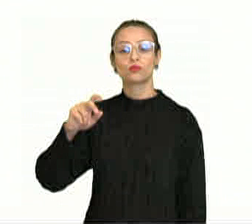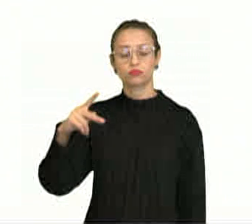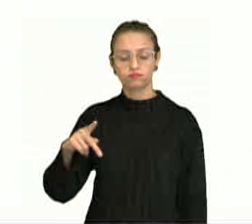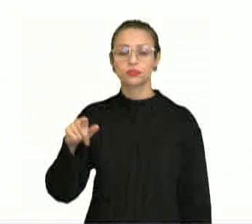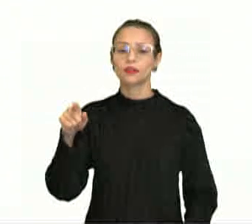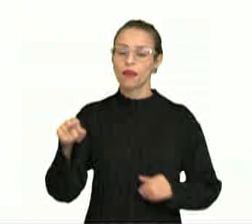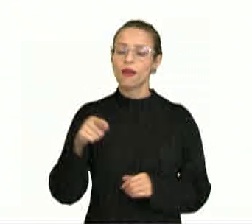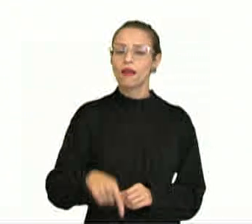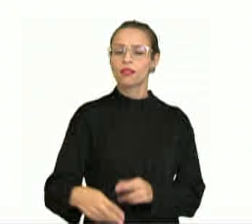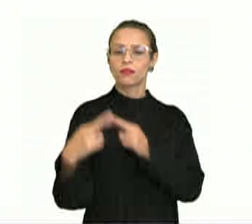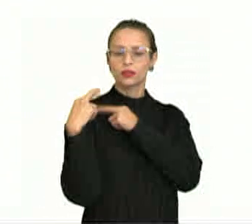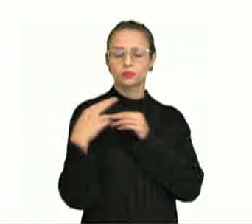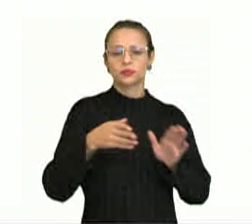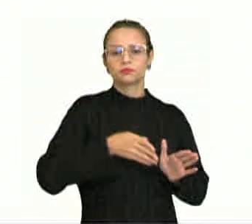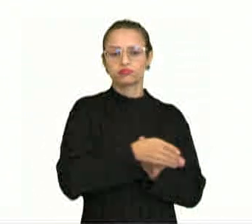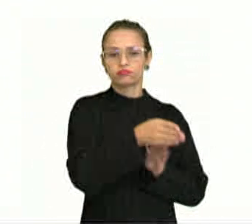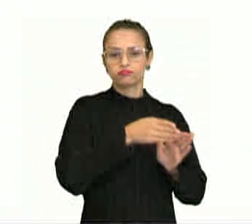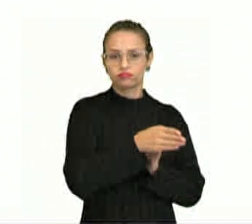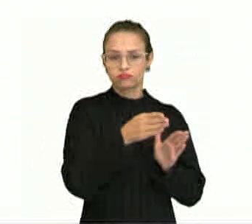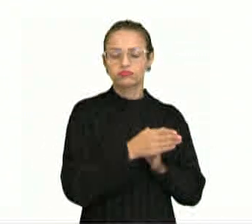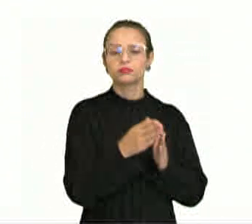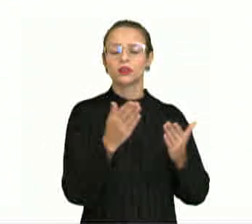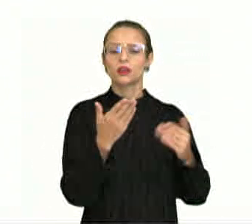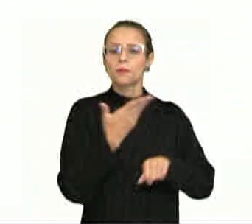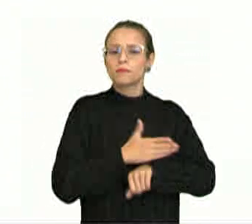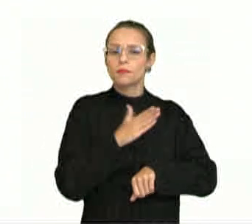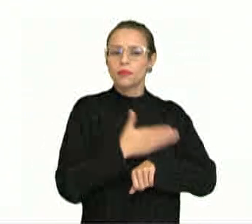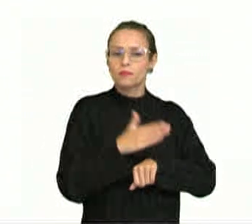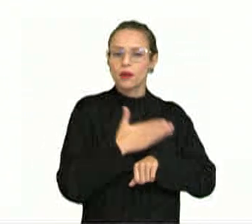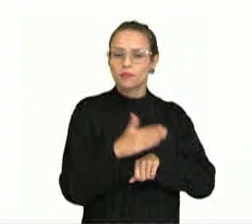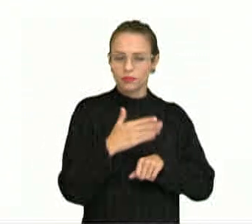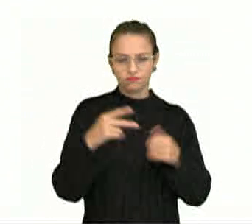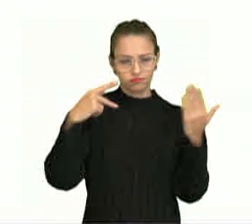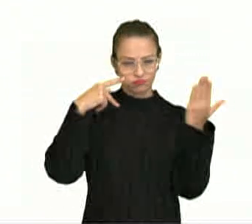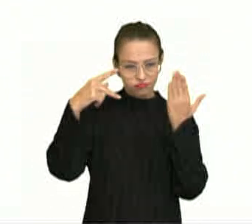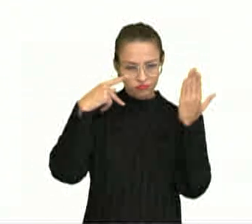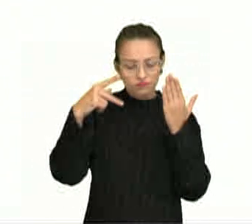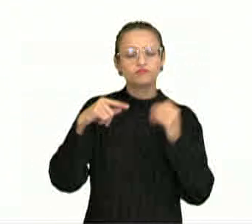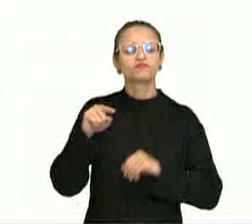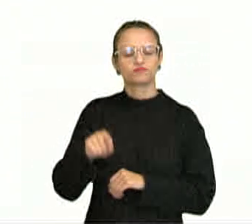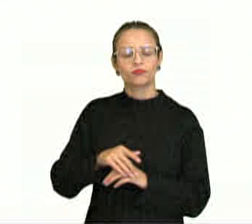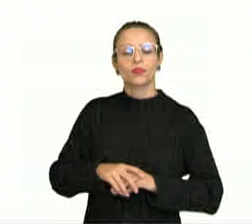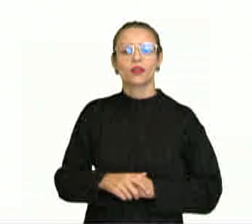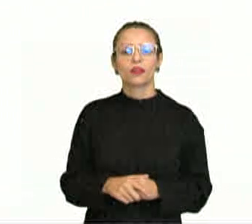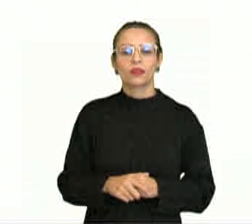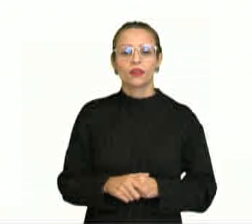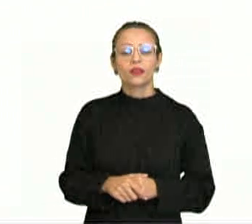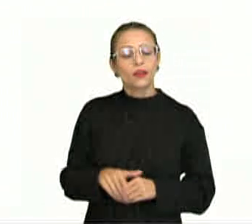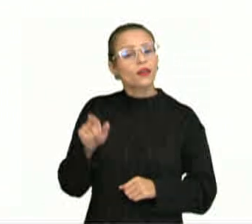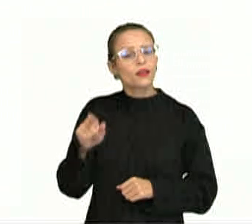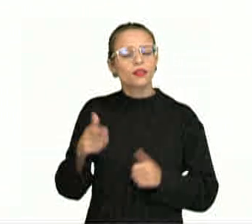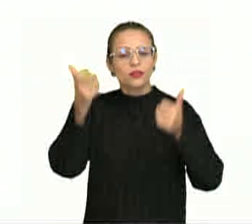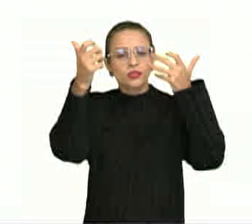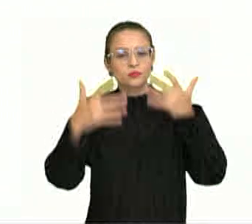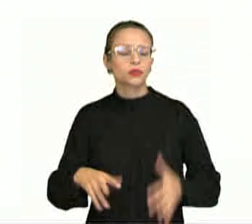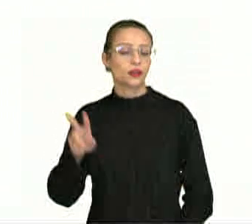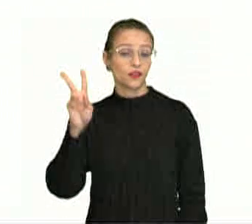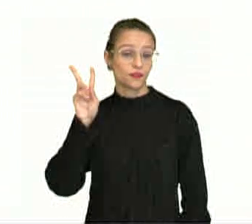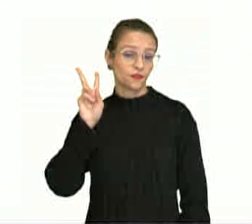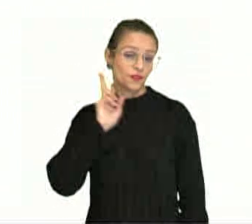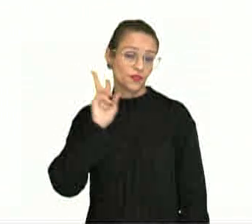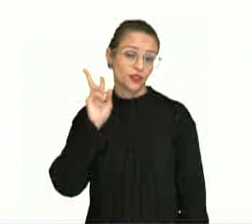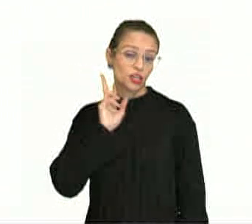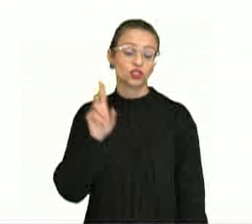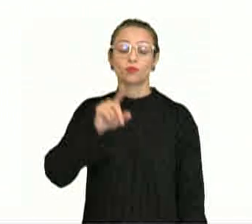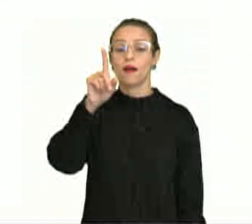da residência em psiquiatria do Hospital das Clínicas, Dr. Ramades Nardini, a vitimização pode